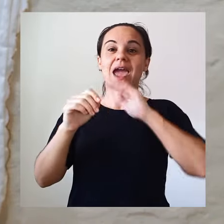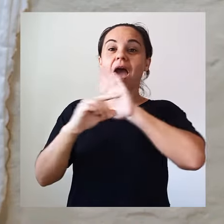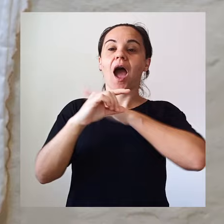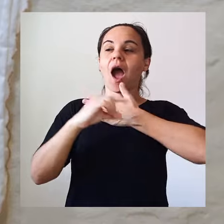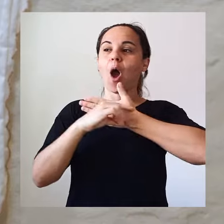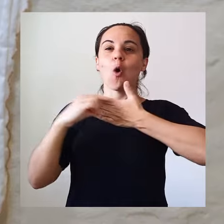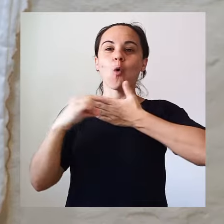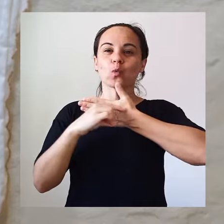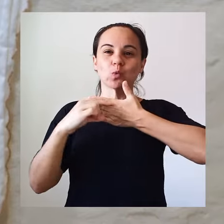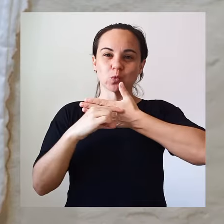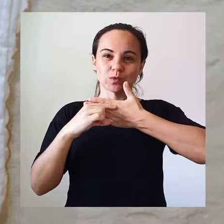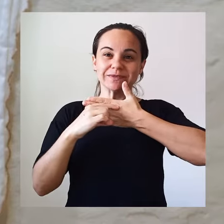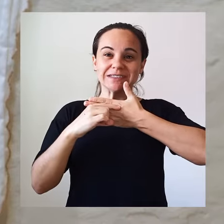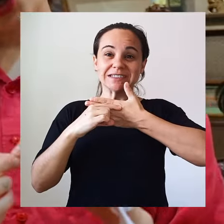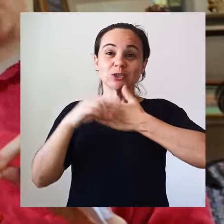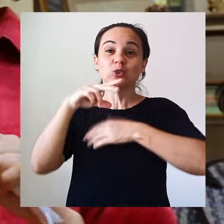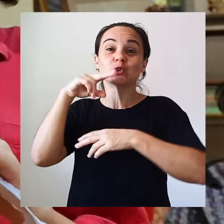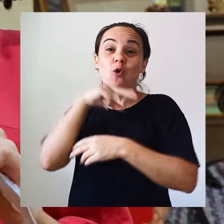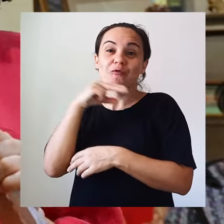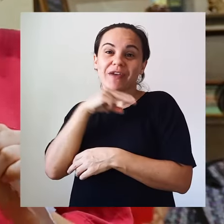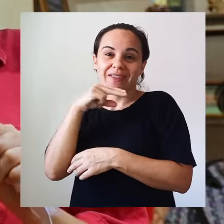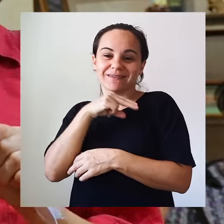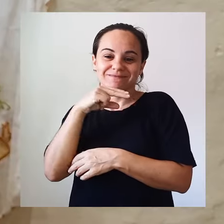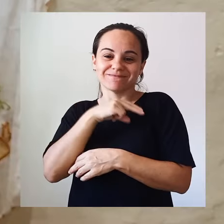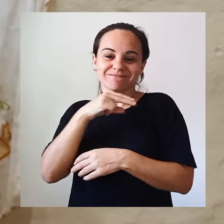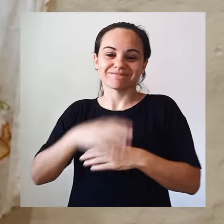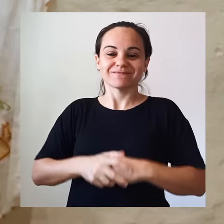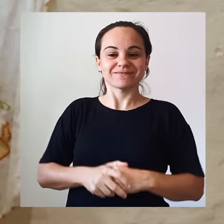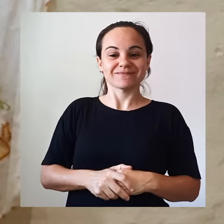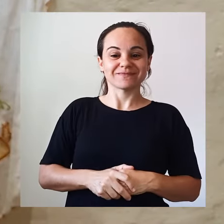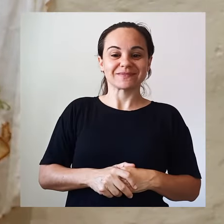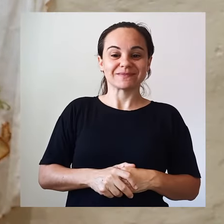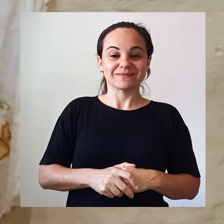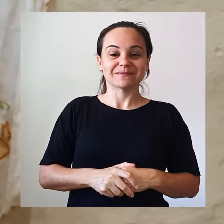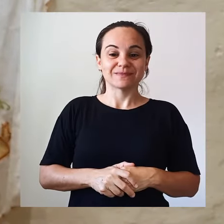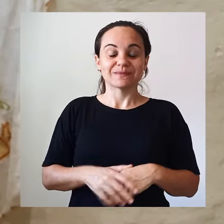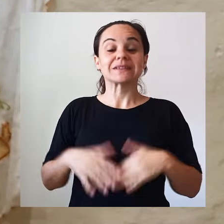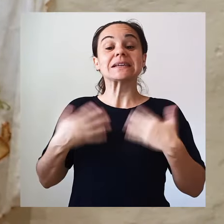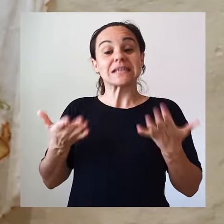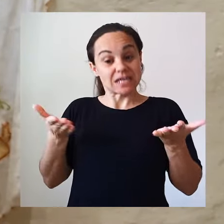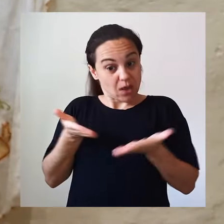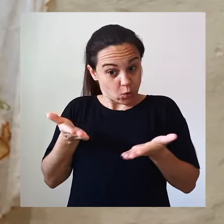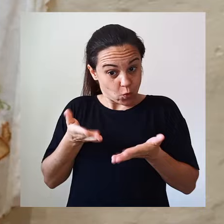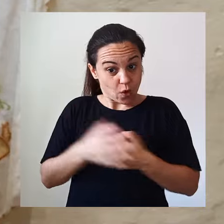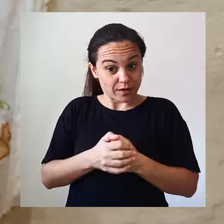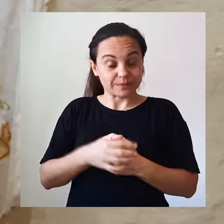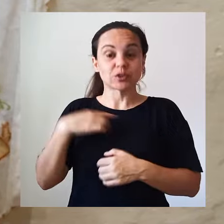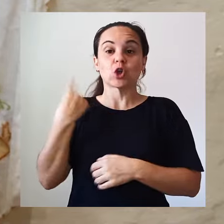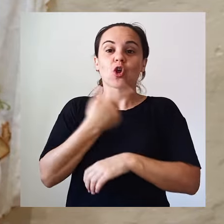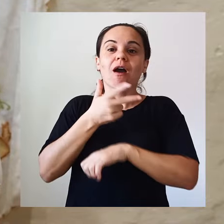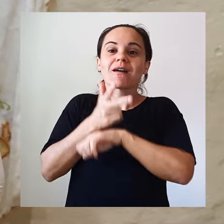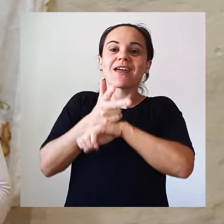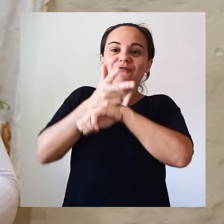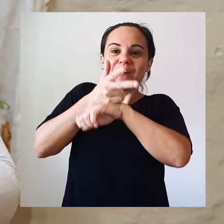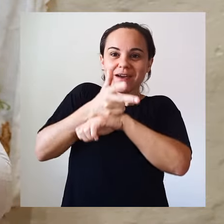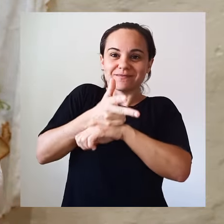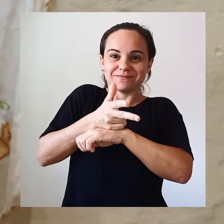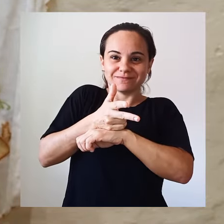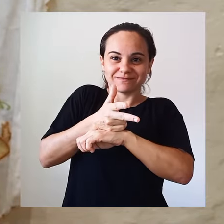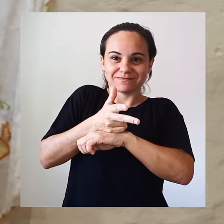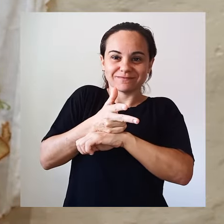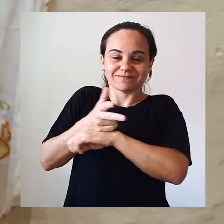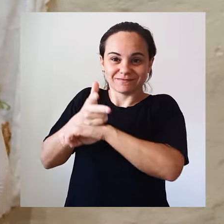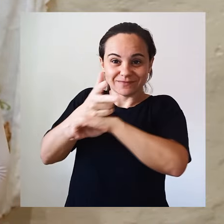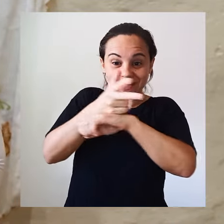novela. E a profe ganhou. Linha! E agora, vamos gravar a novela.